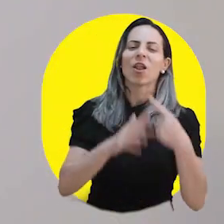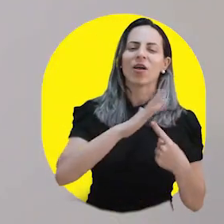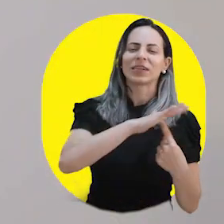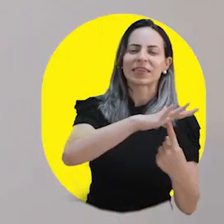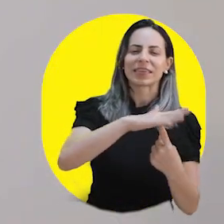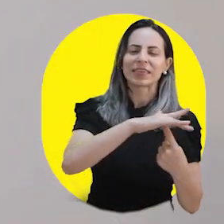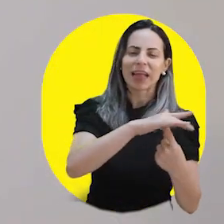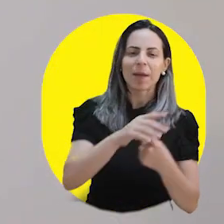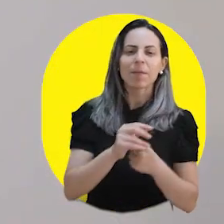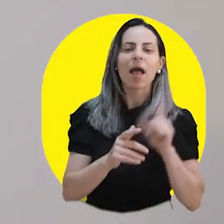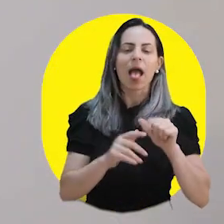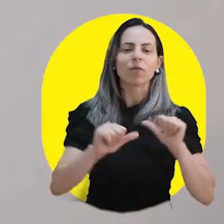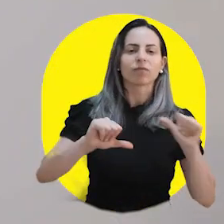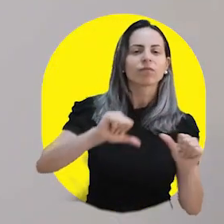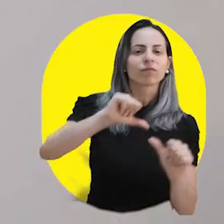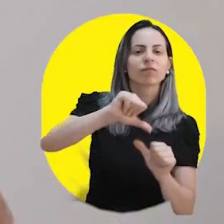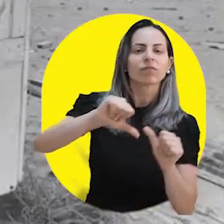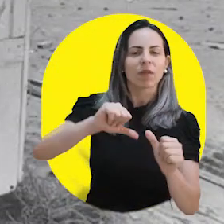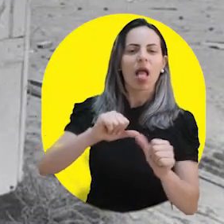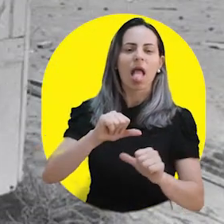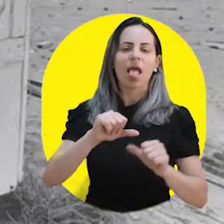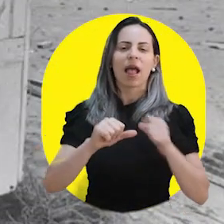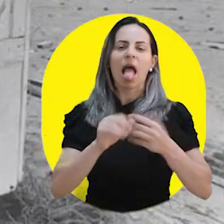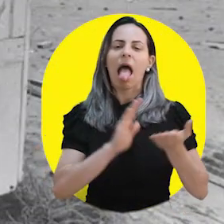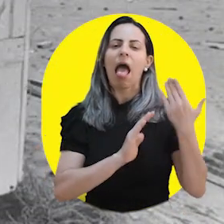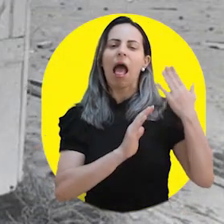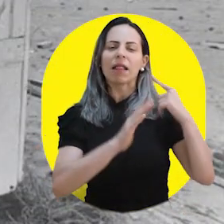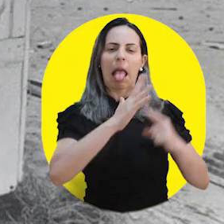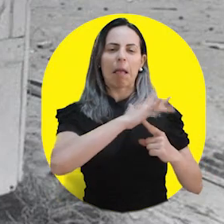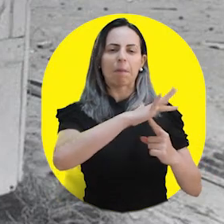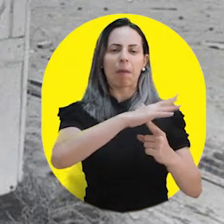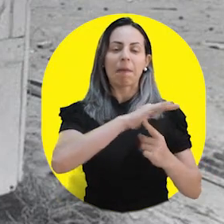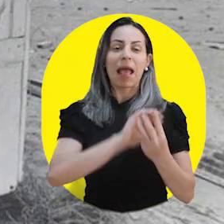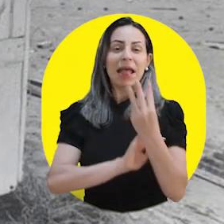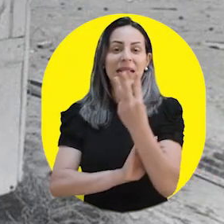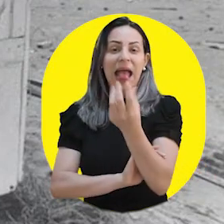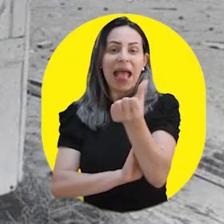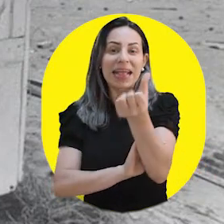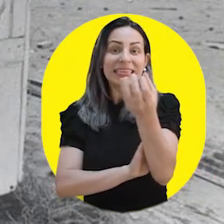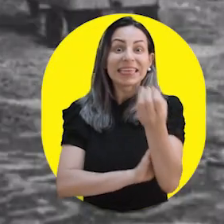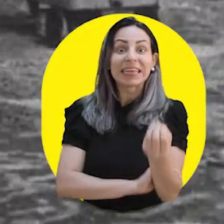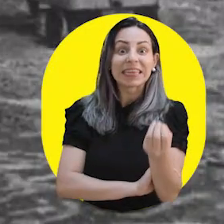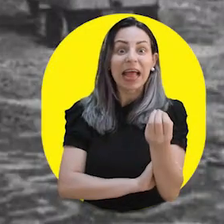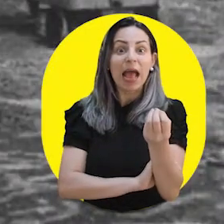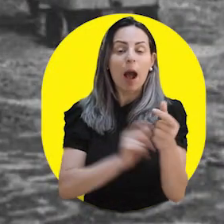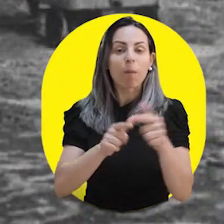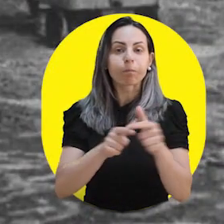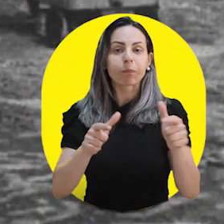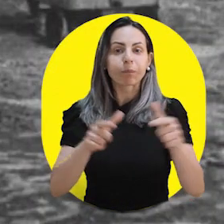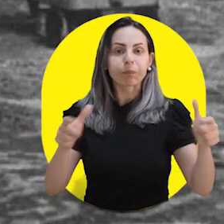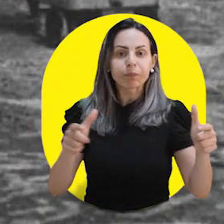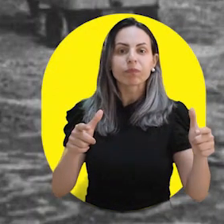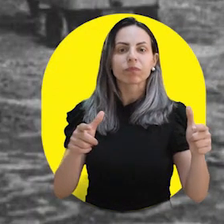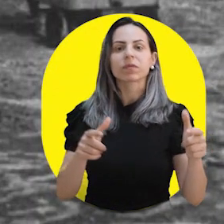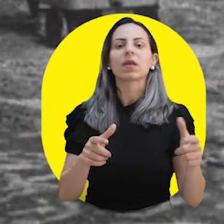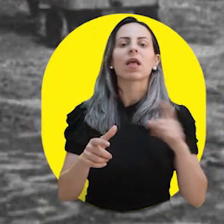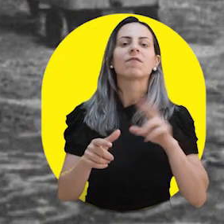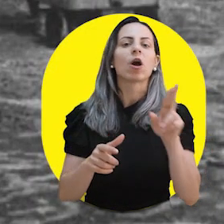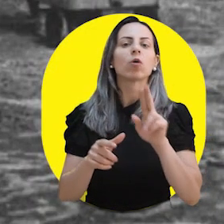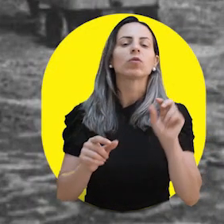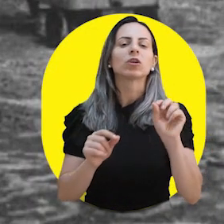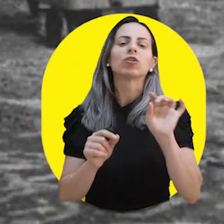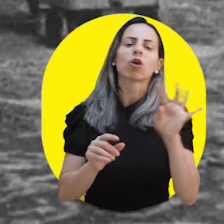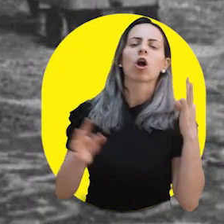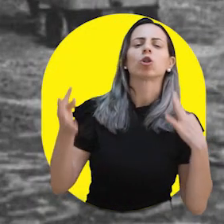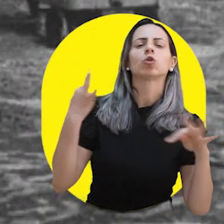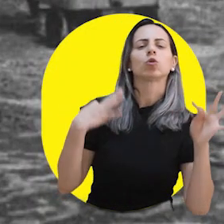negócio da barraca, era um ciclo, né? A gente tinha aquela mundaréu de barracas, eram 360. Grande maioria usavam aquilo